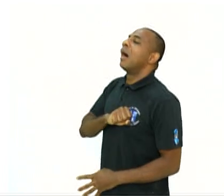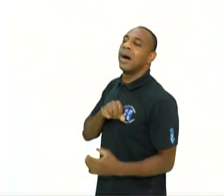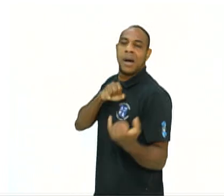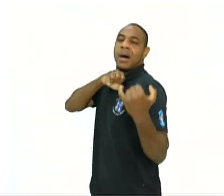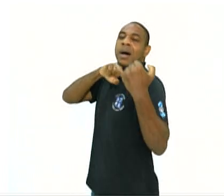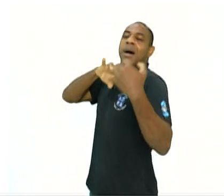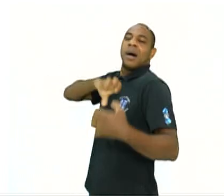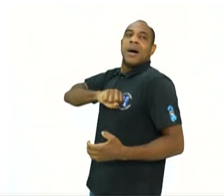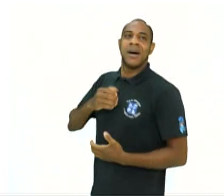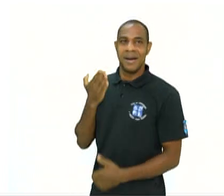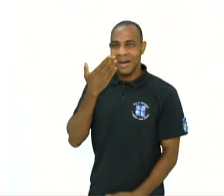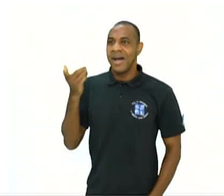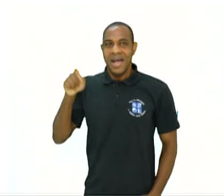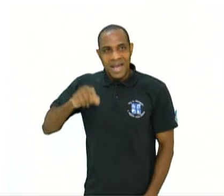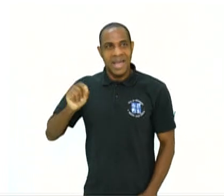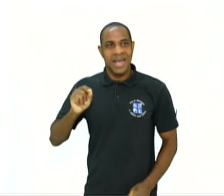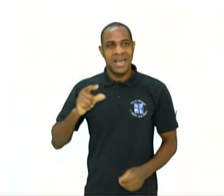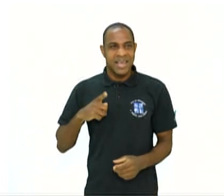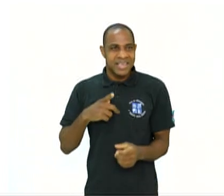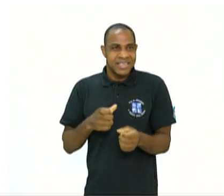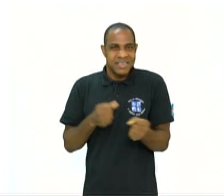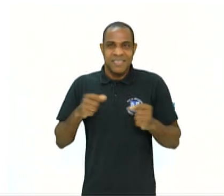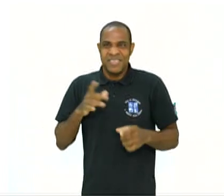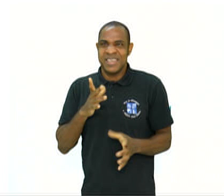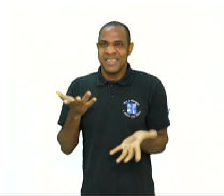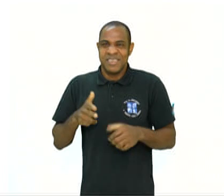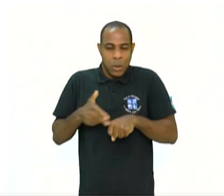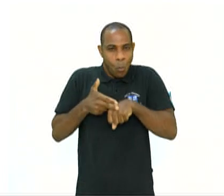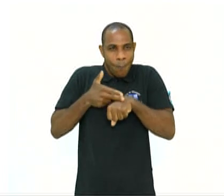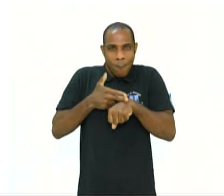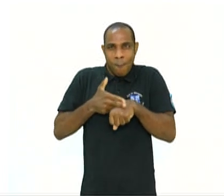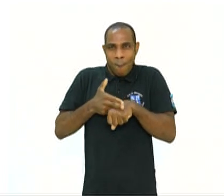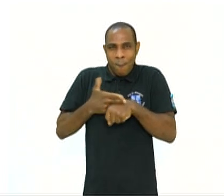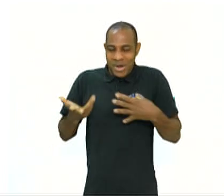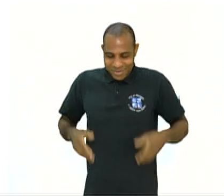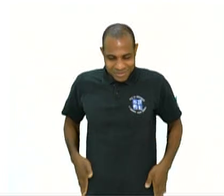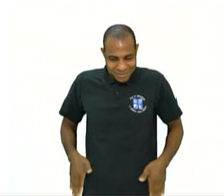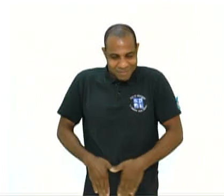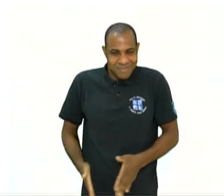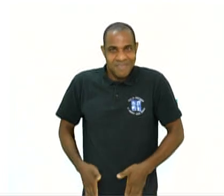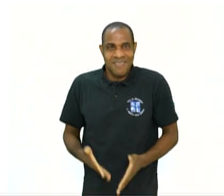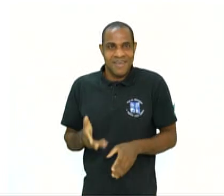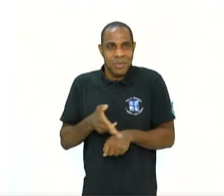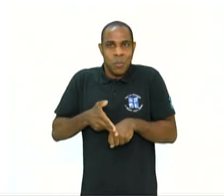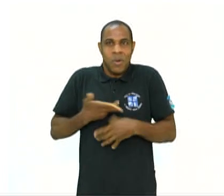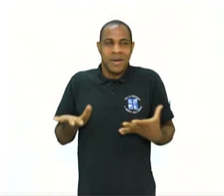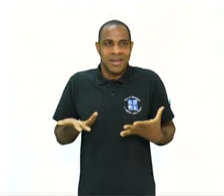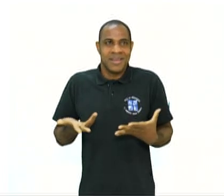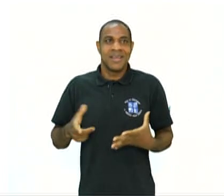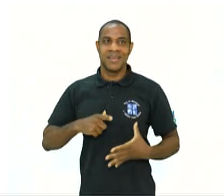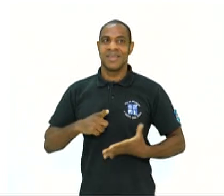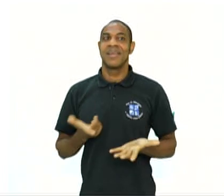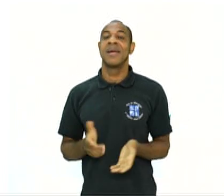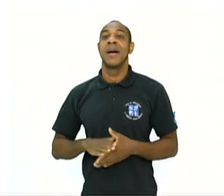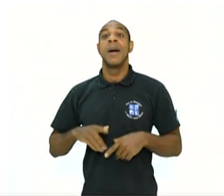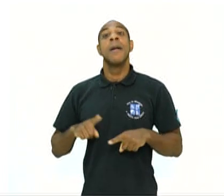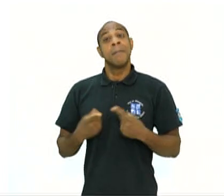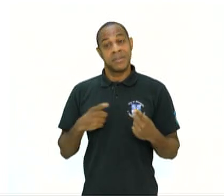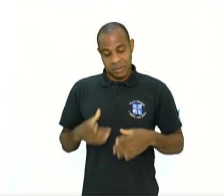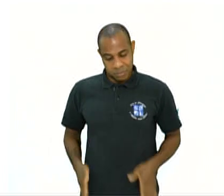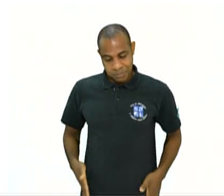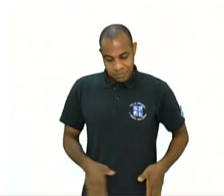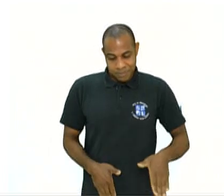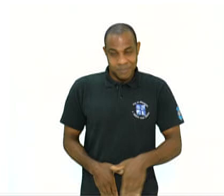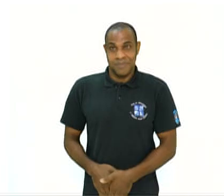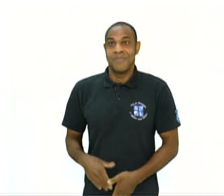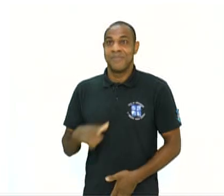sabe, é aquele que fica bem pelado, né, naked, nu, but has a diaper on. Tá pelado, tá nu, mas está